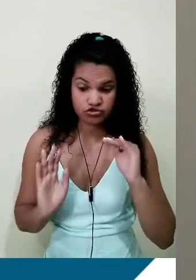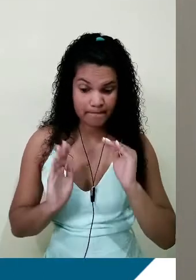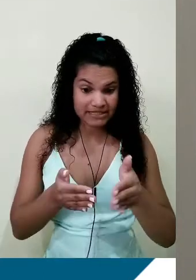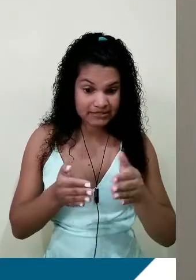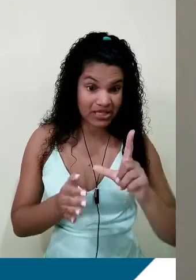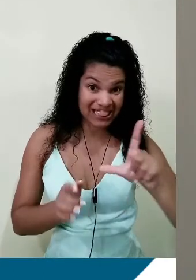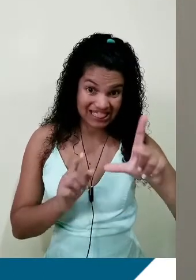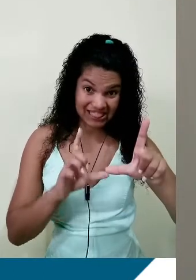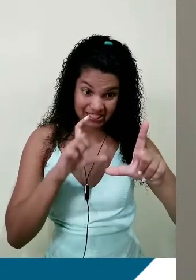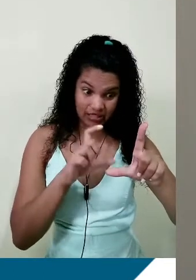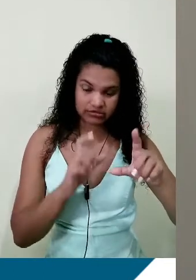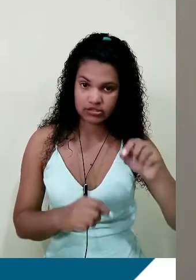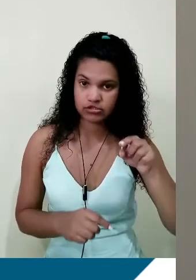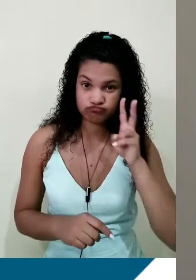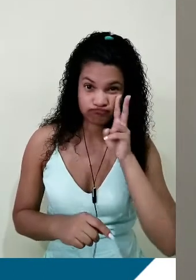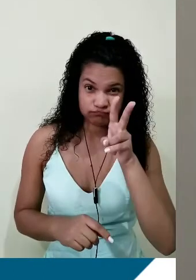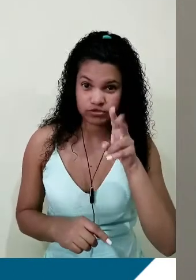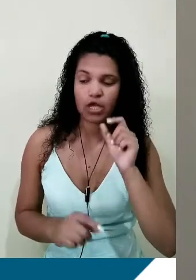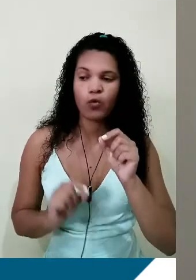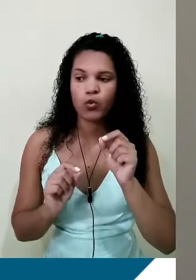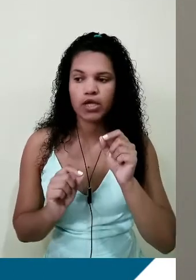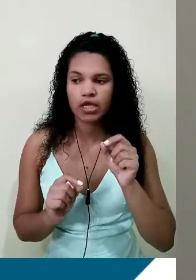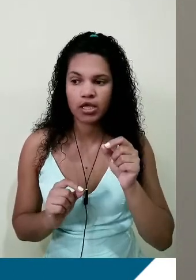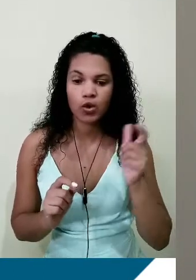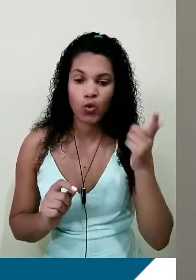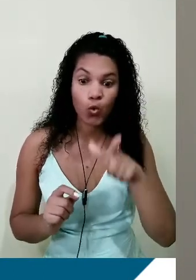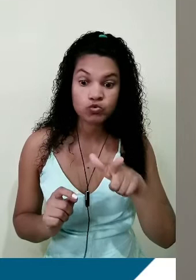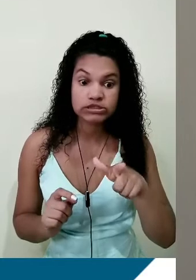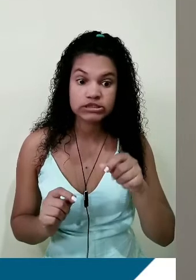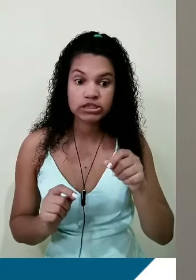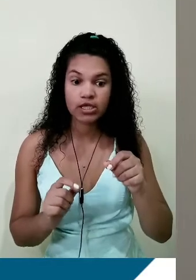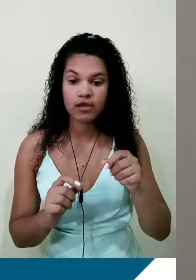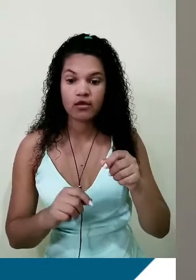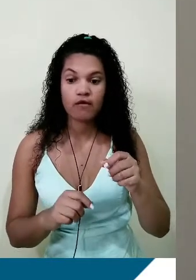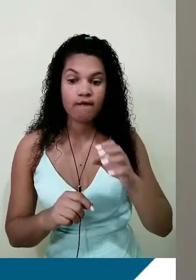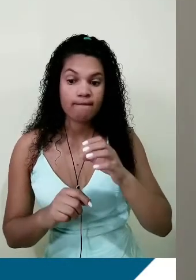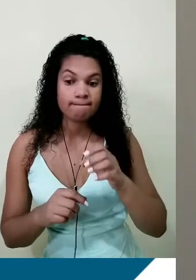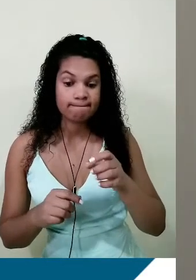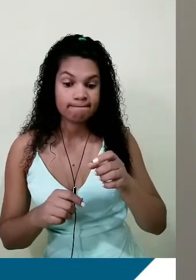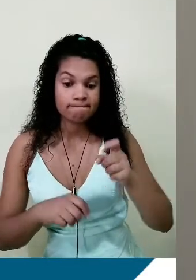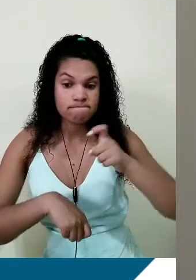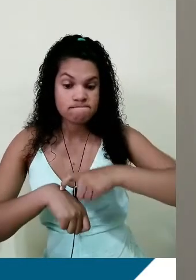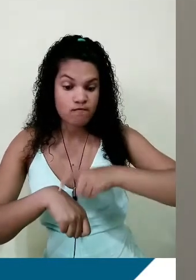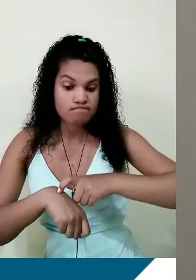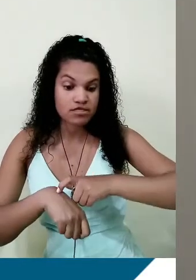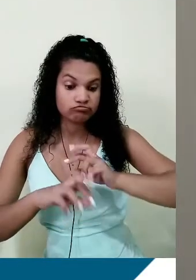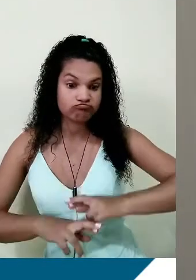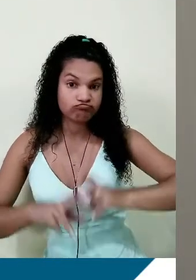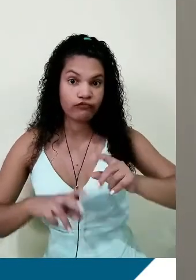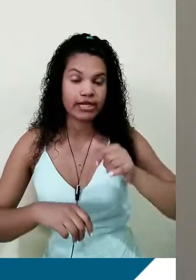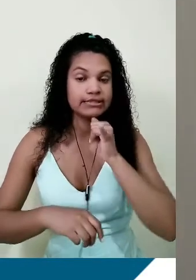dificuldade de você mudar de estado físico alguma coisa. Então, sair do sólido para o líquido, ou